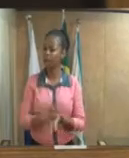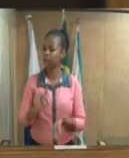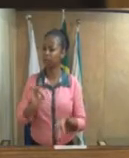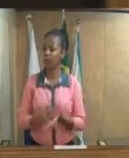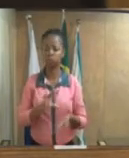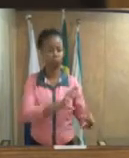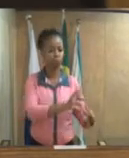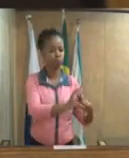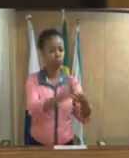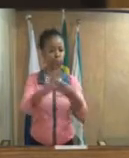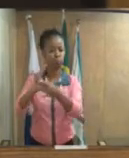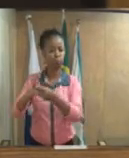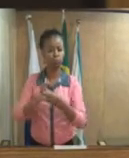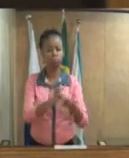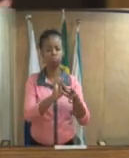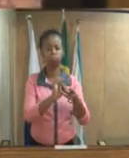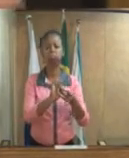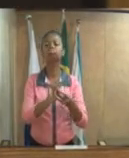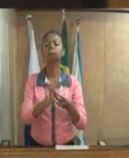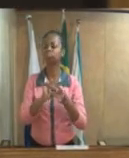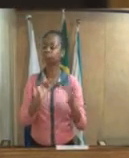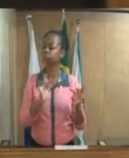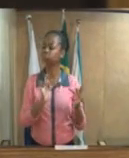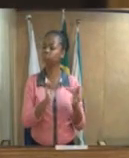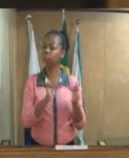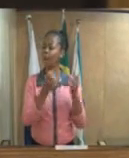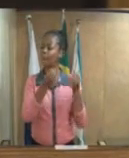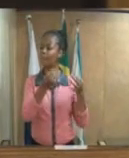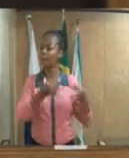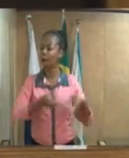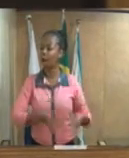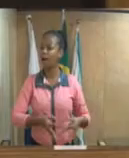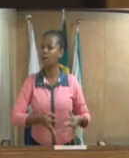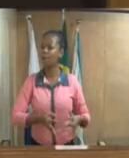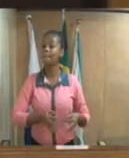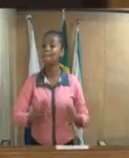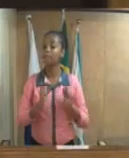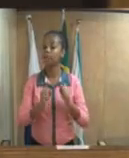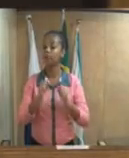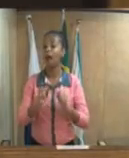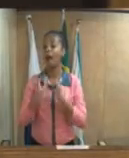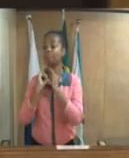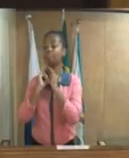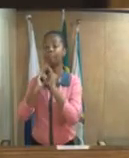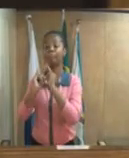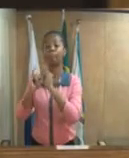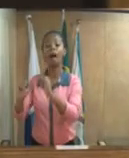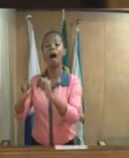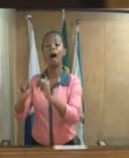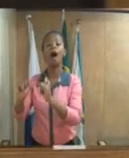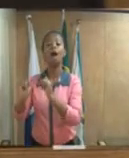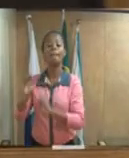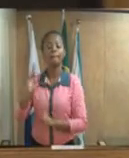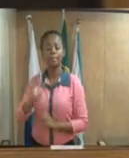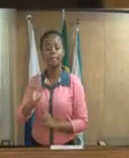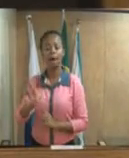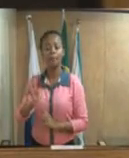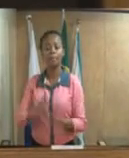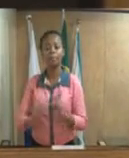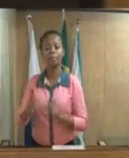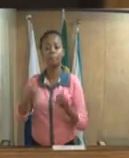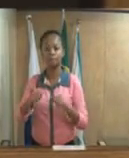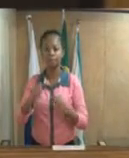harmonia, pode dar a resposta que nossa população precisa. Muito boa noite a todos e fiquem com